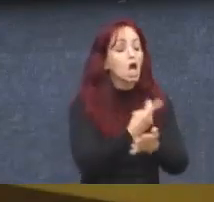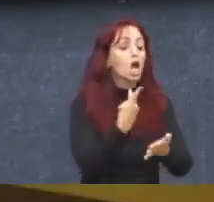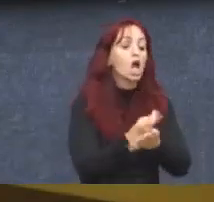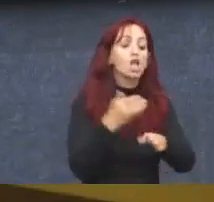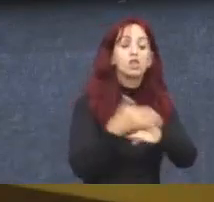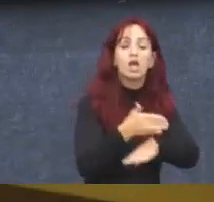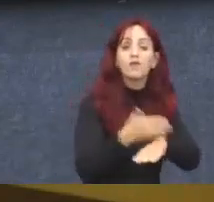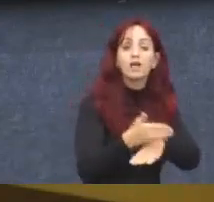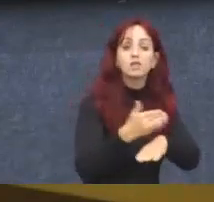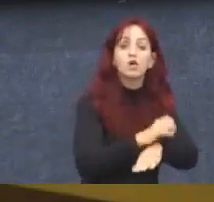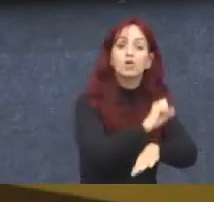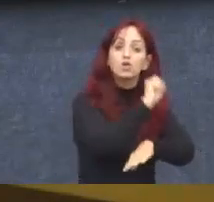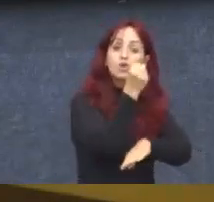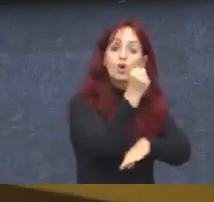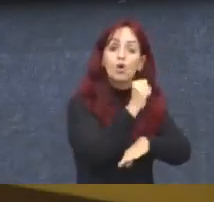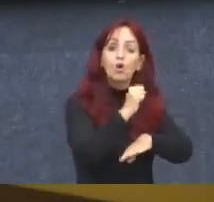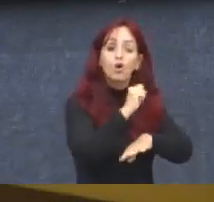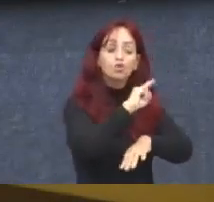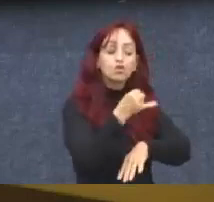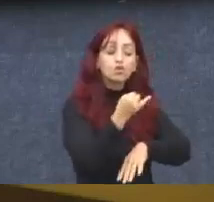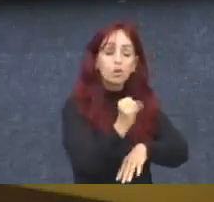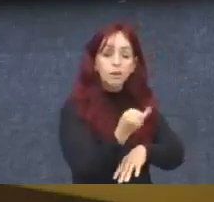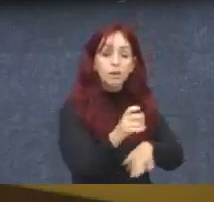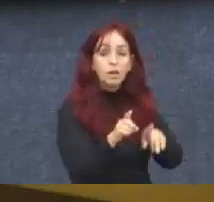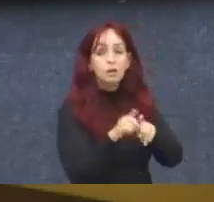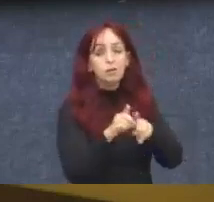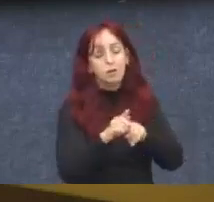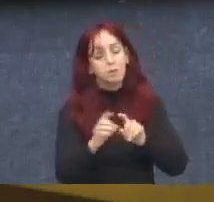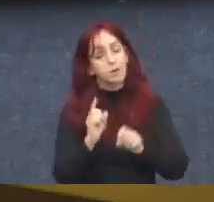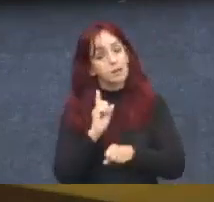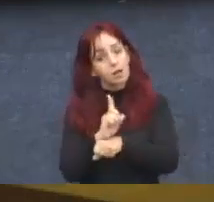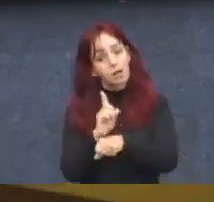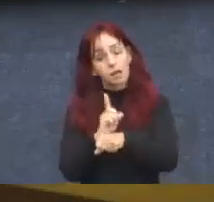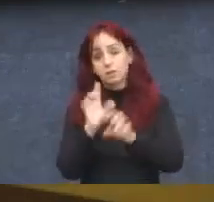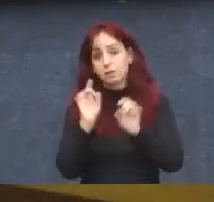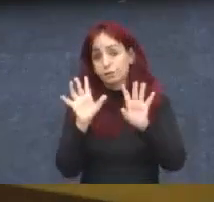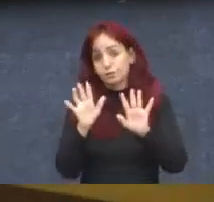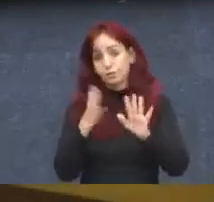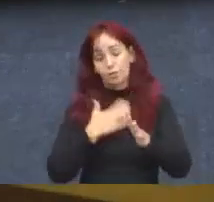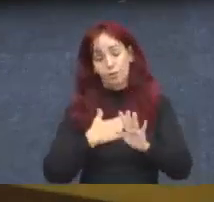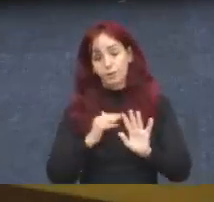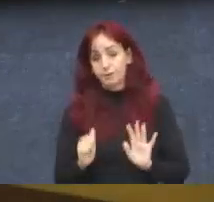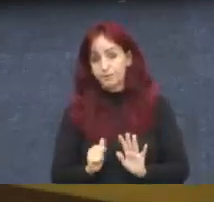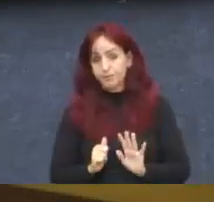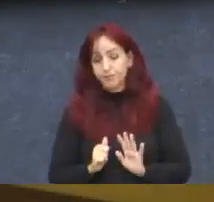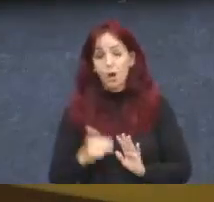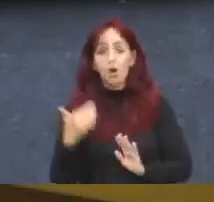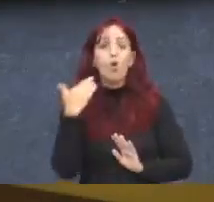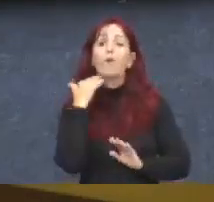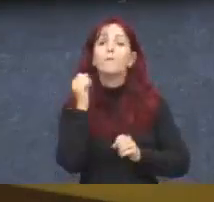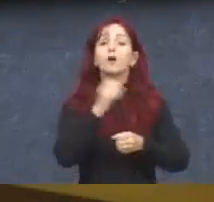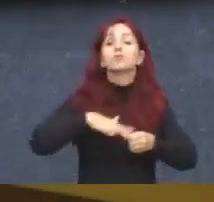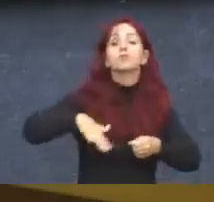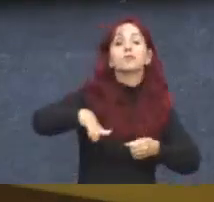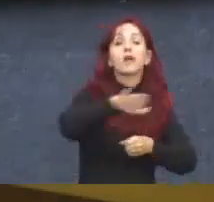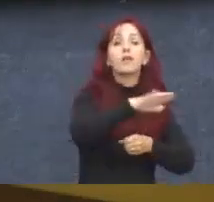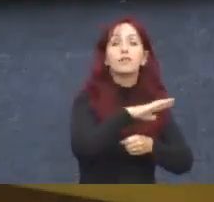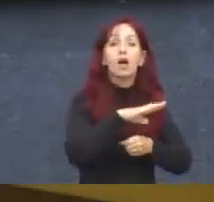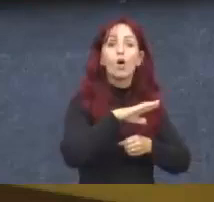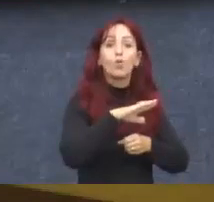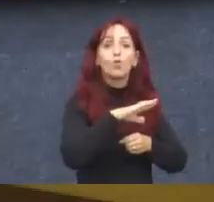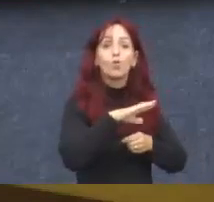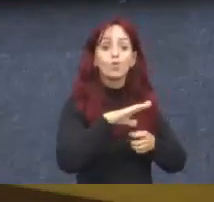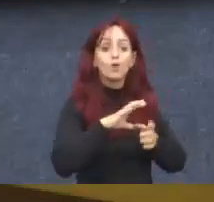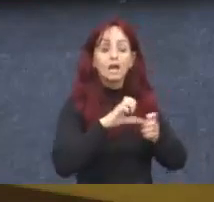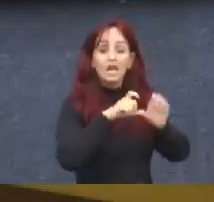janeiro. Garantistas só de ocasião, é só para o meu lado que vale. O Banco Central Independente, bobagem,